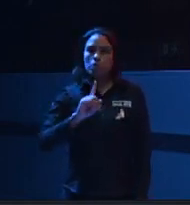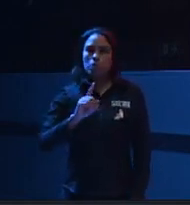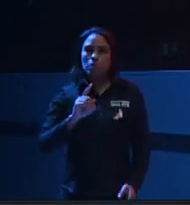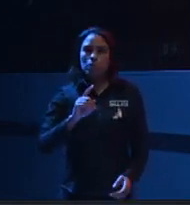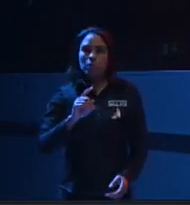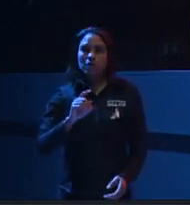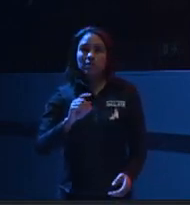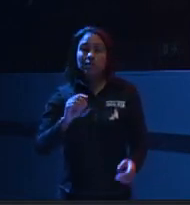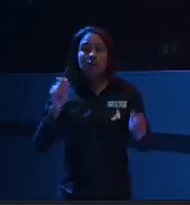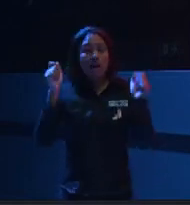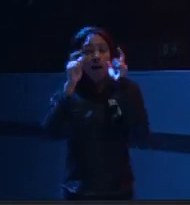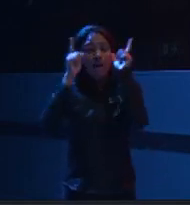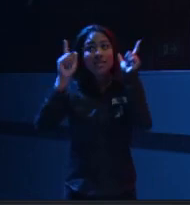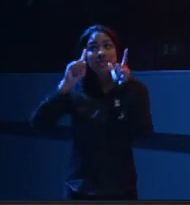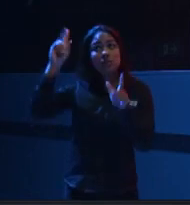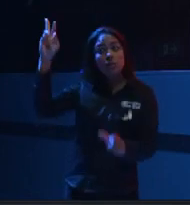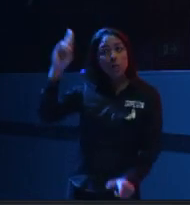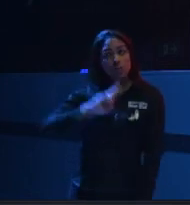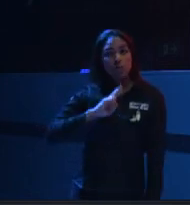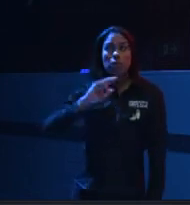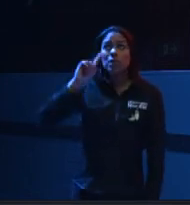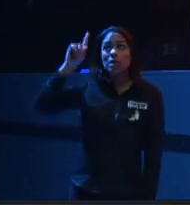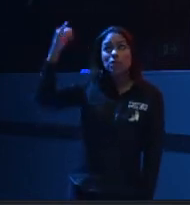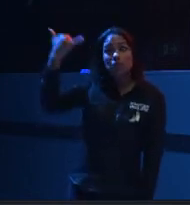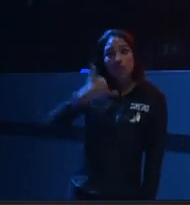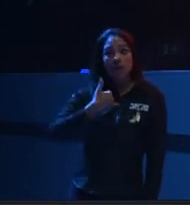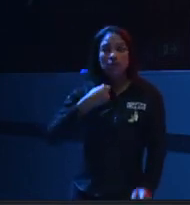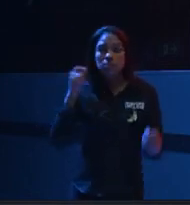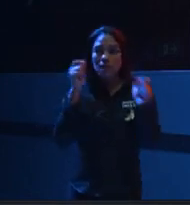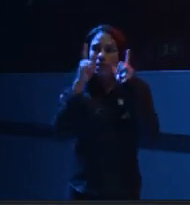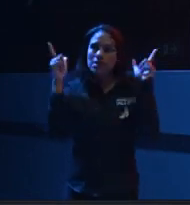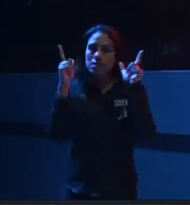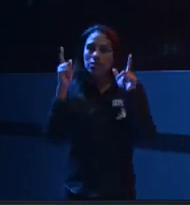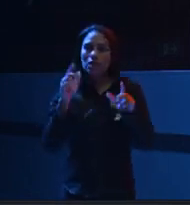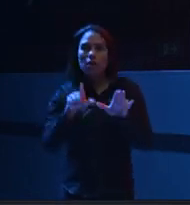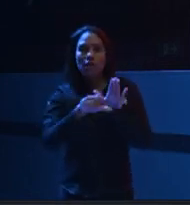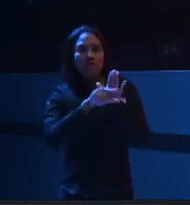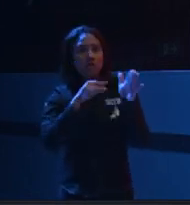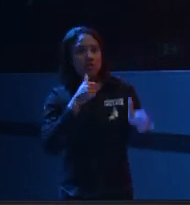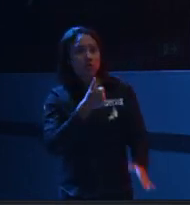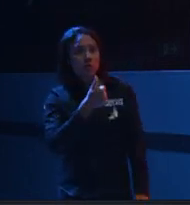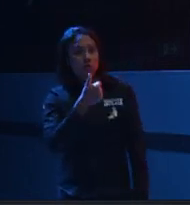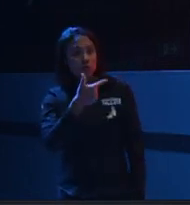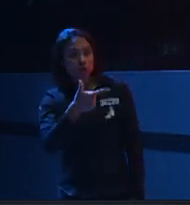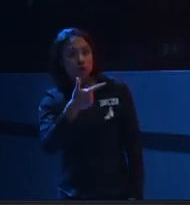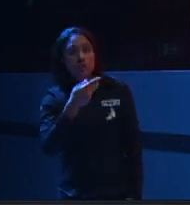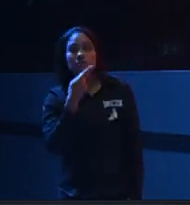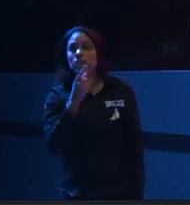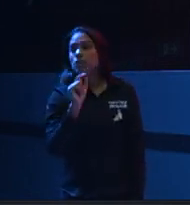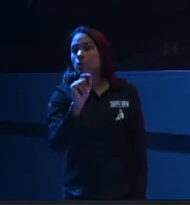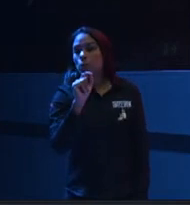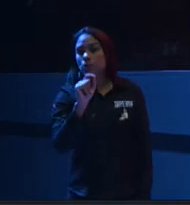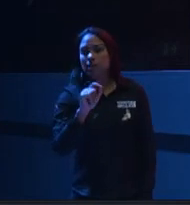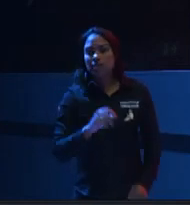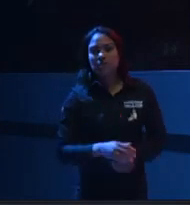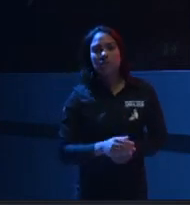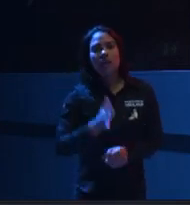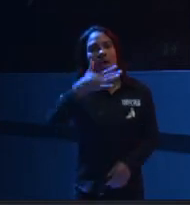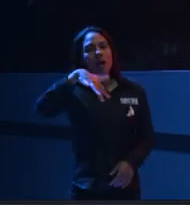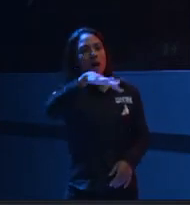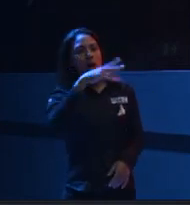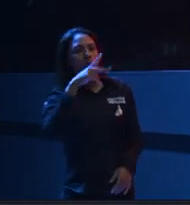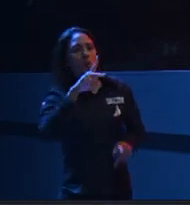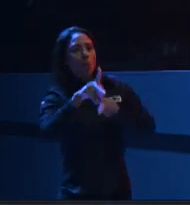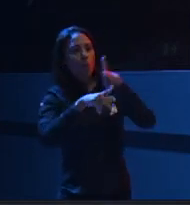desperdice Olha o que diz Versículo 12 diz assim depois que todos receberam o suficiente para comer